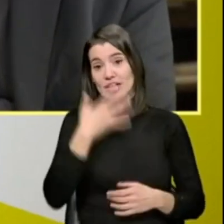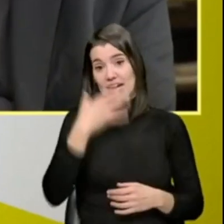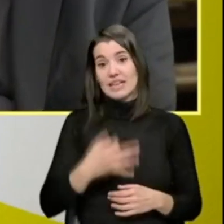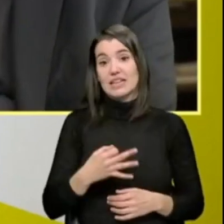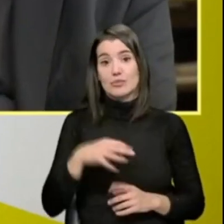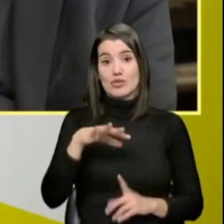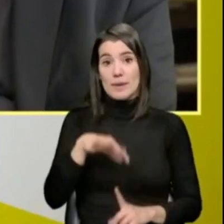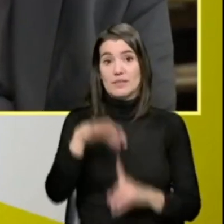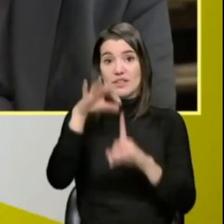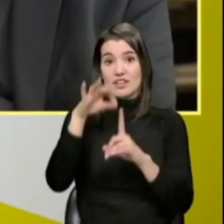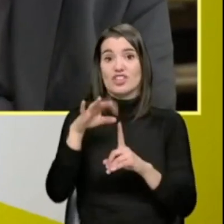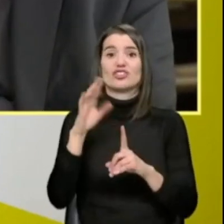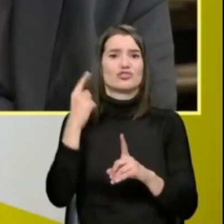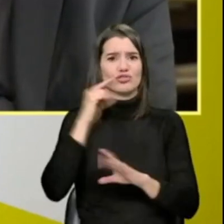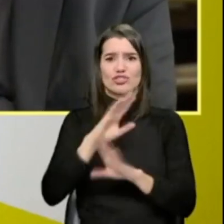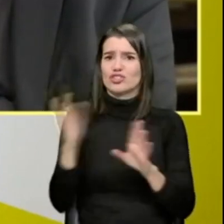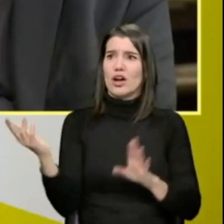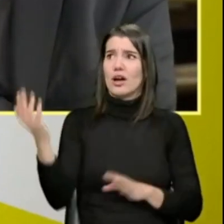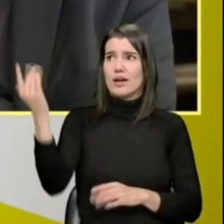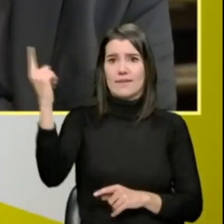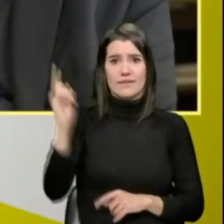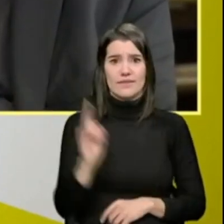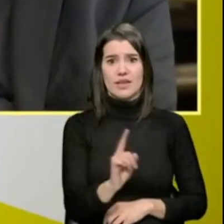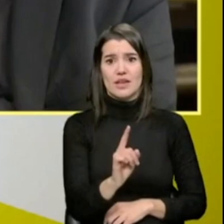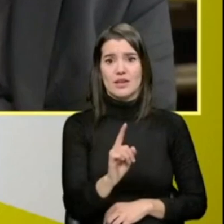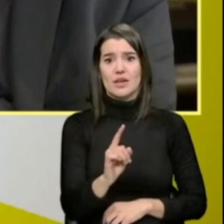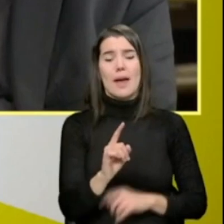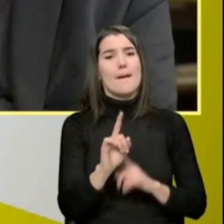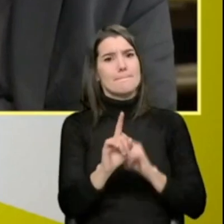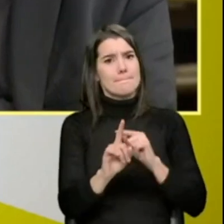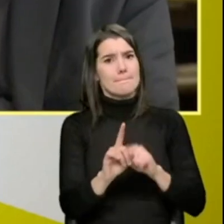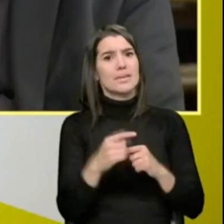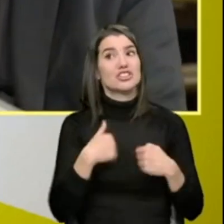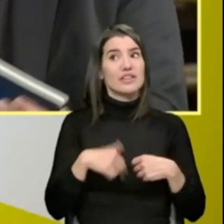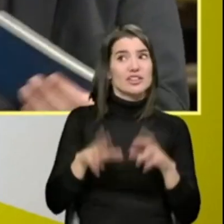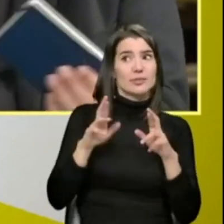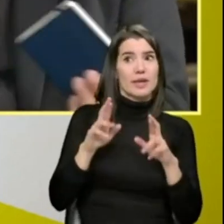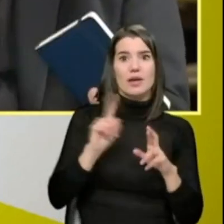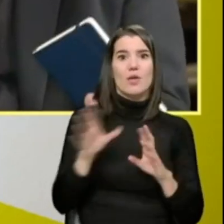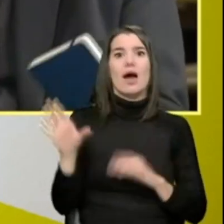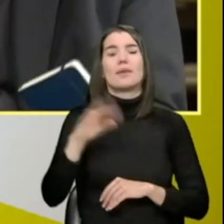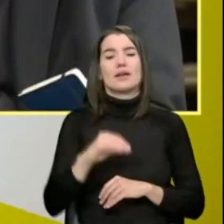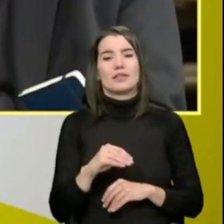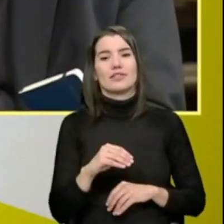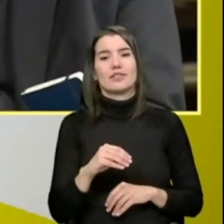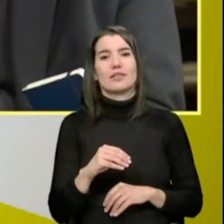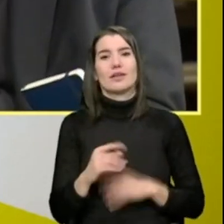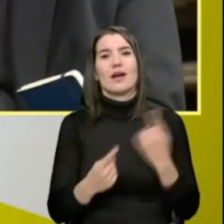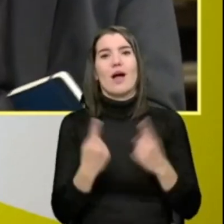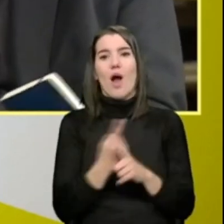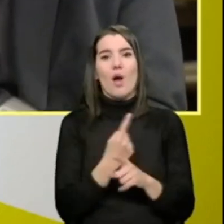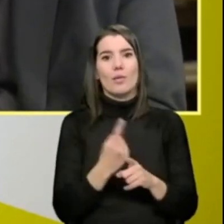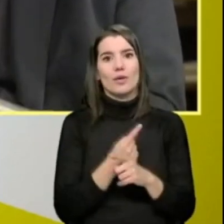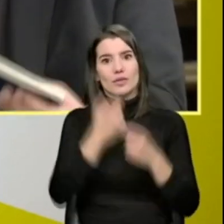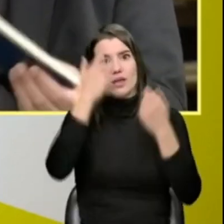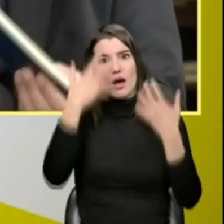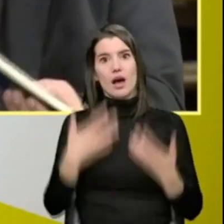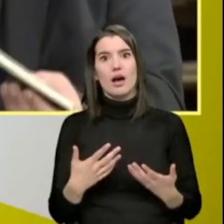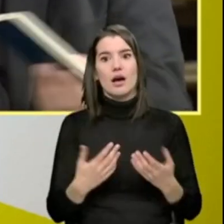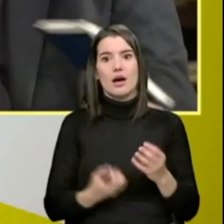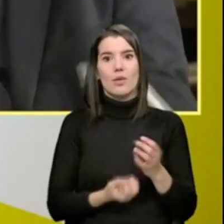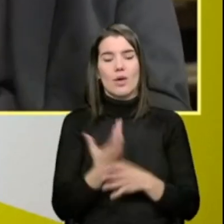Messias, mas também acreditamos que o Messias é mais do que aquilo que se estava à espera. Portanto, de repente, há qualquer coisa de inesperado